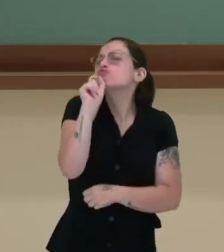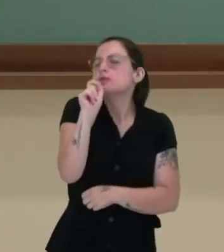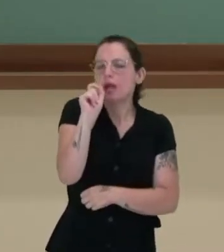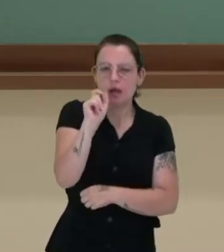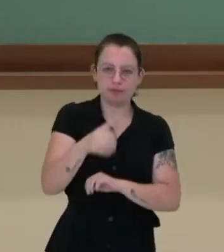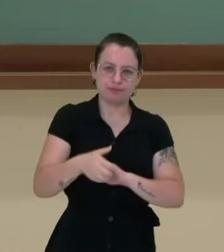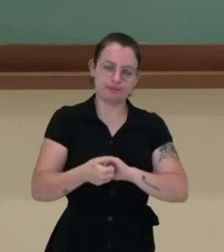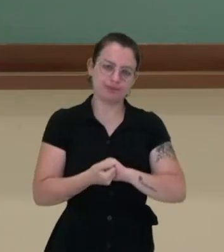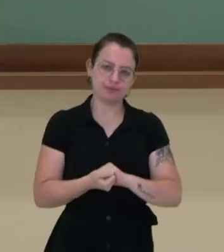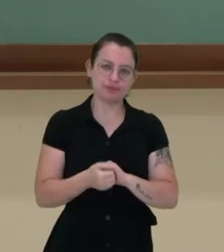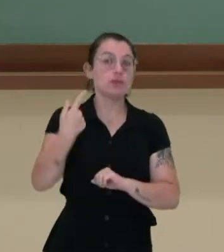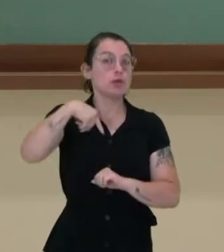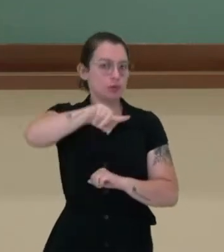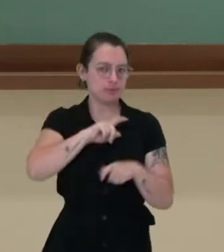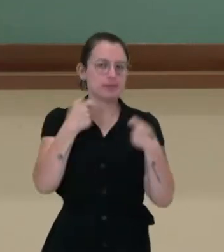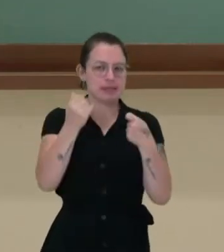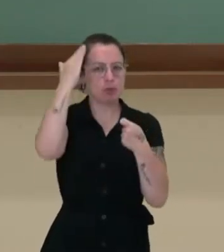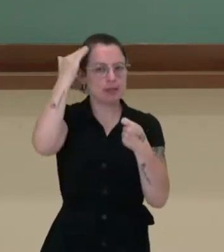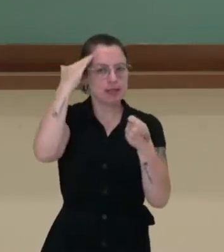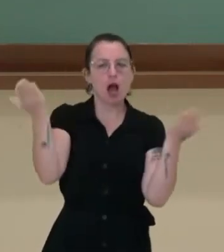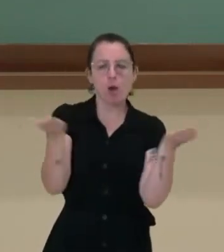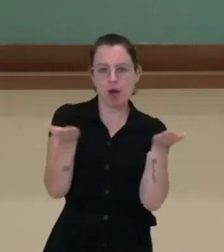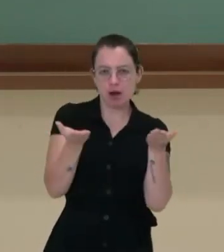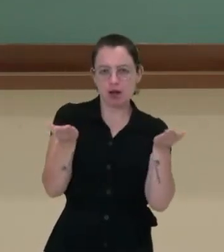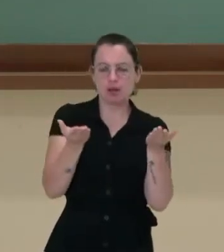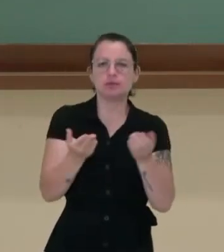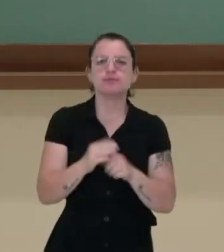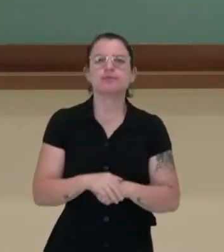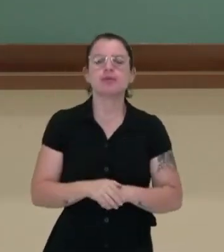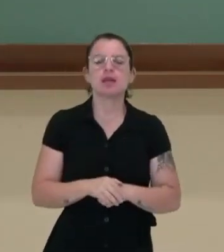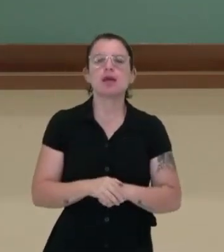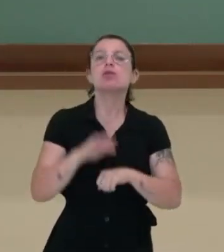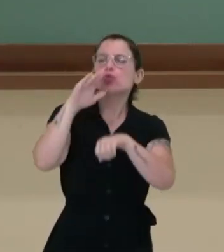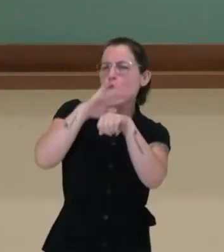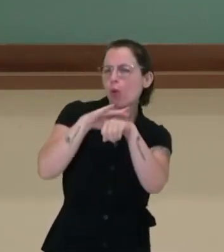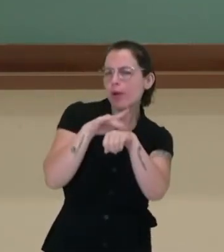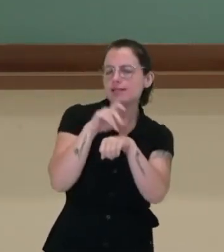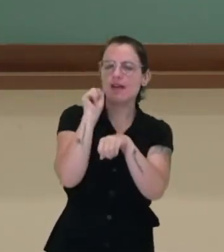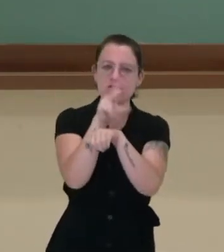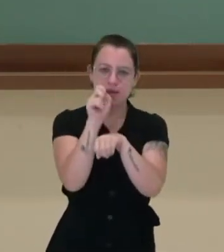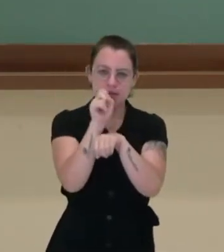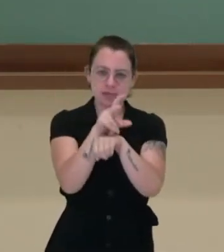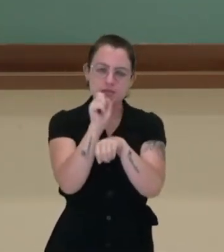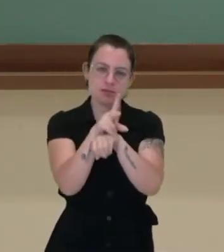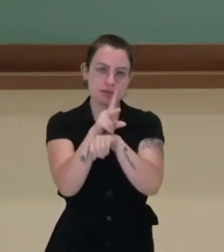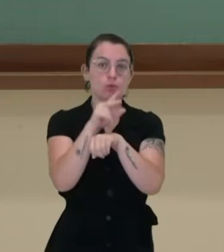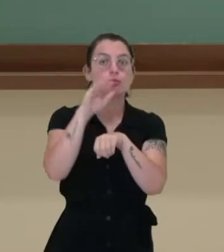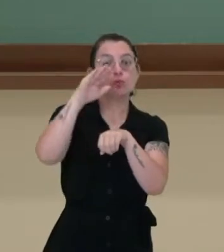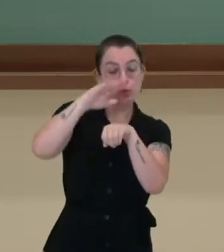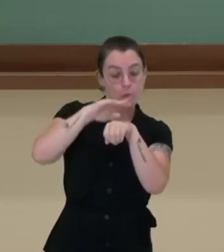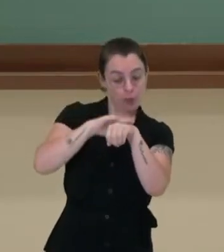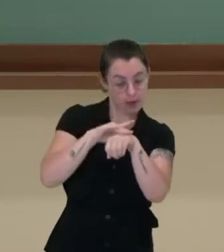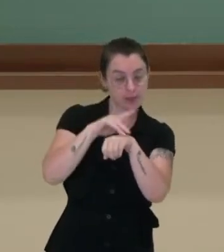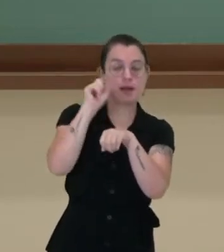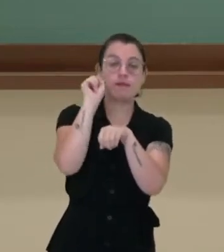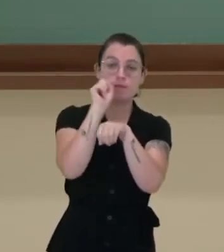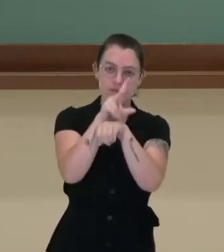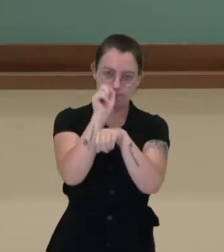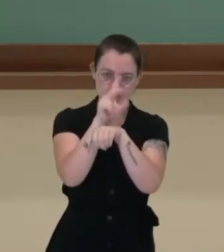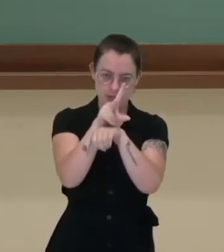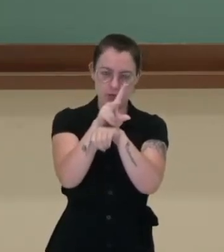casa? Vamos entender um pouquinho. Então, as viroses, doenças causadas